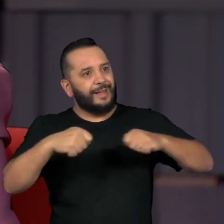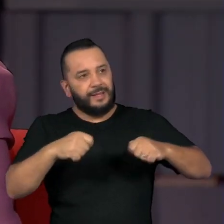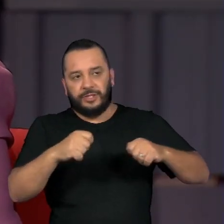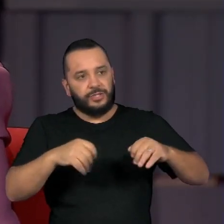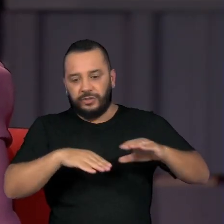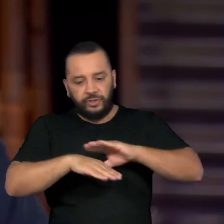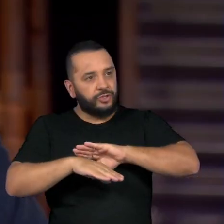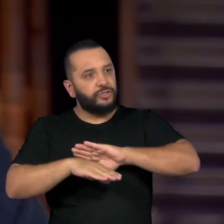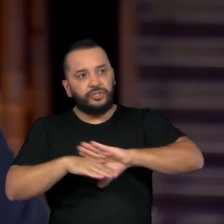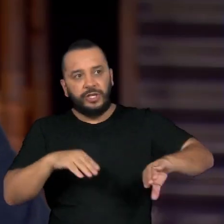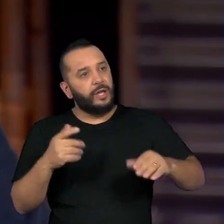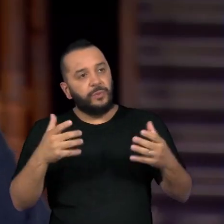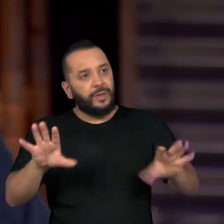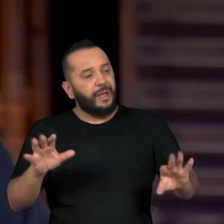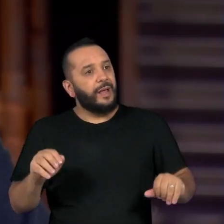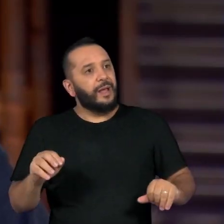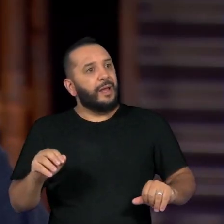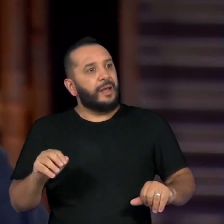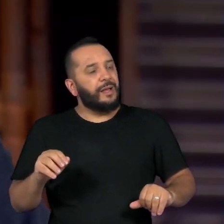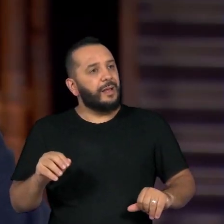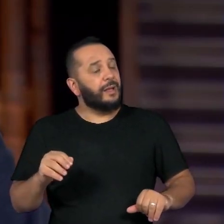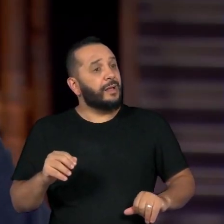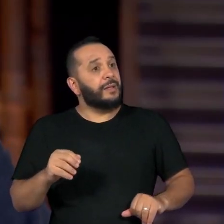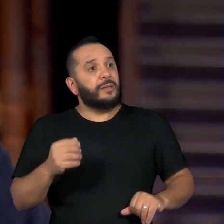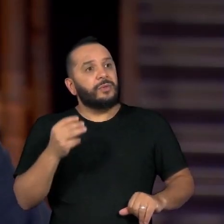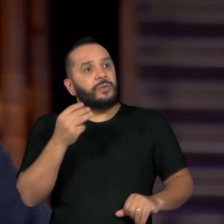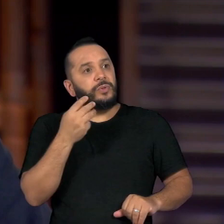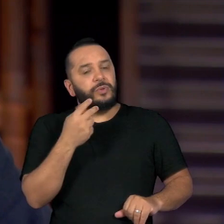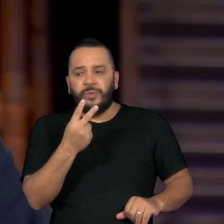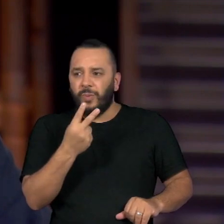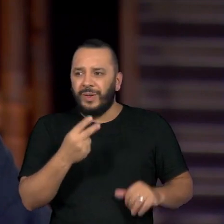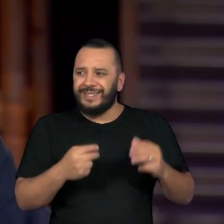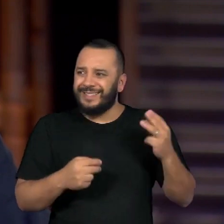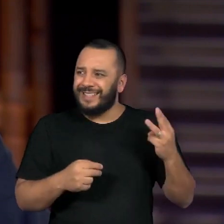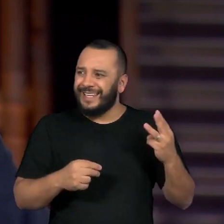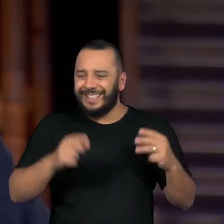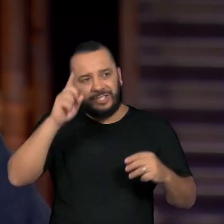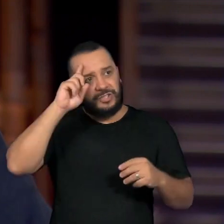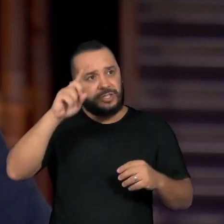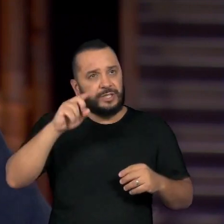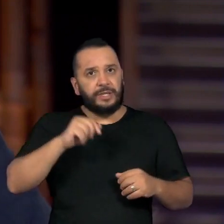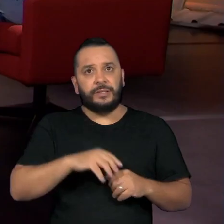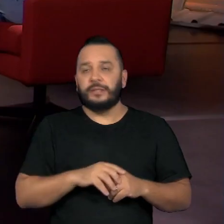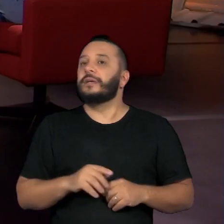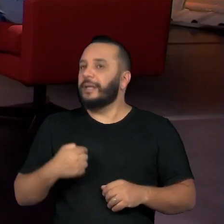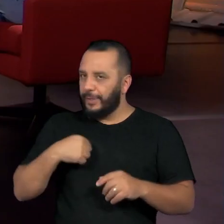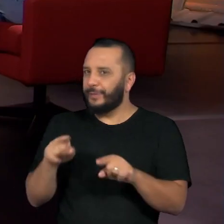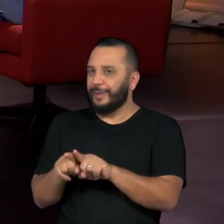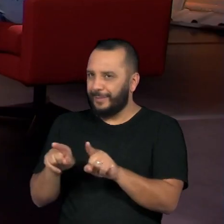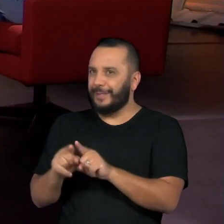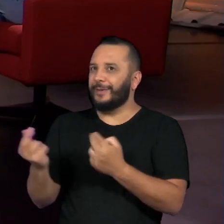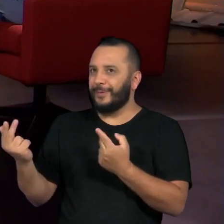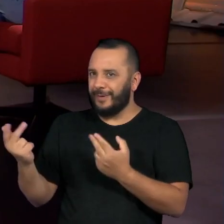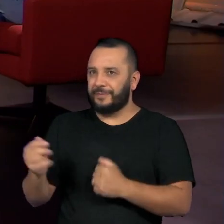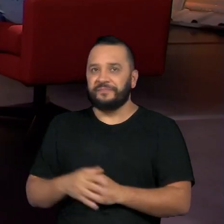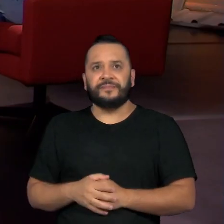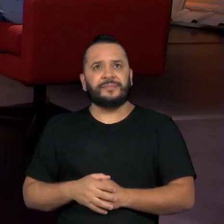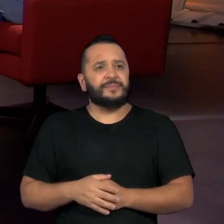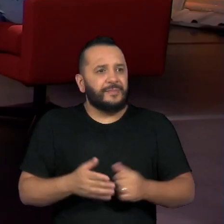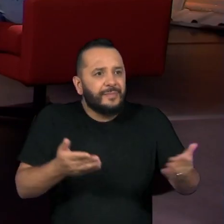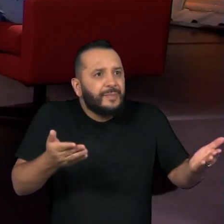E ficou assim, acho que 2 ou 3 dias, era uma temporada de uns 10 dias. Isso também. Você fez isso Fiz também? Isso também. E a gente